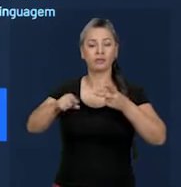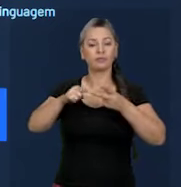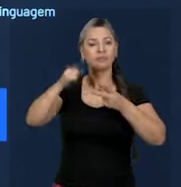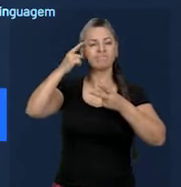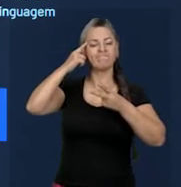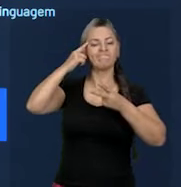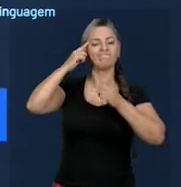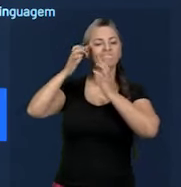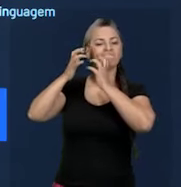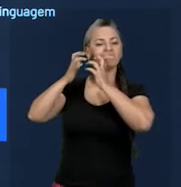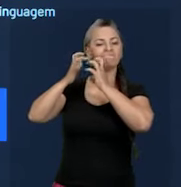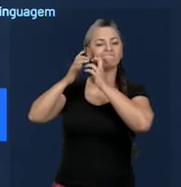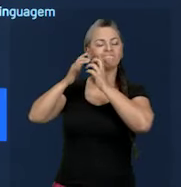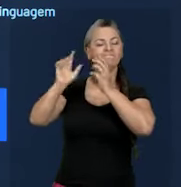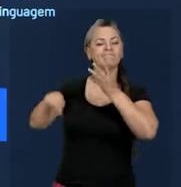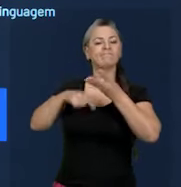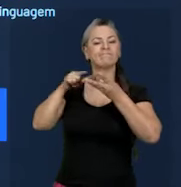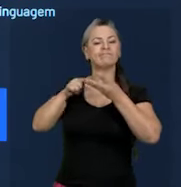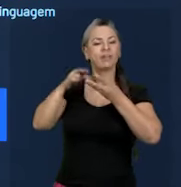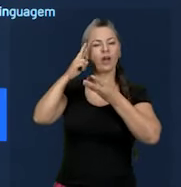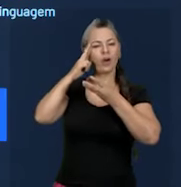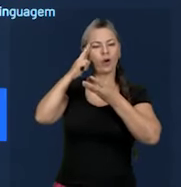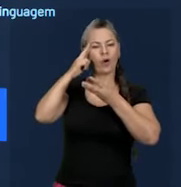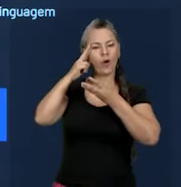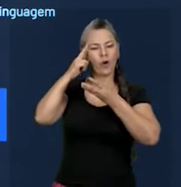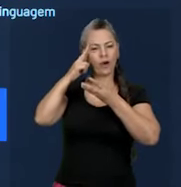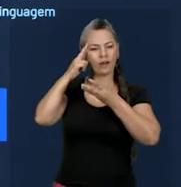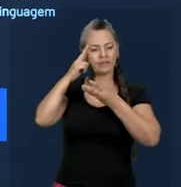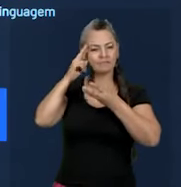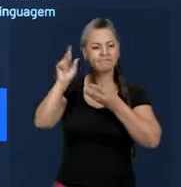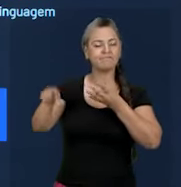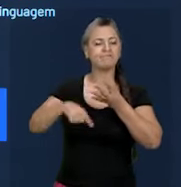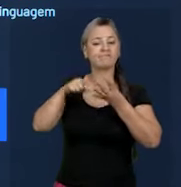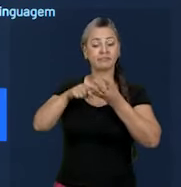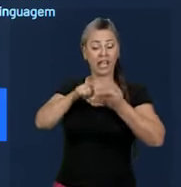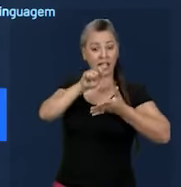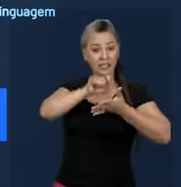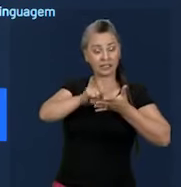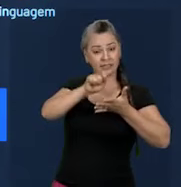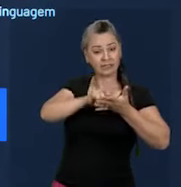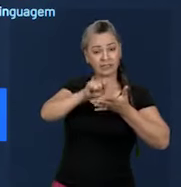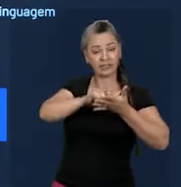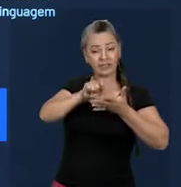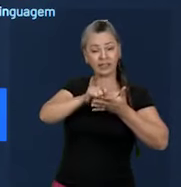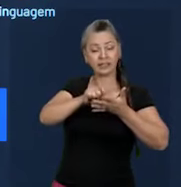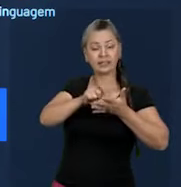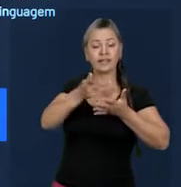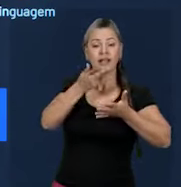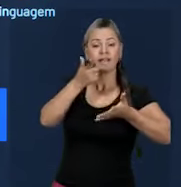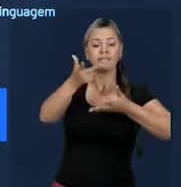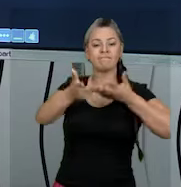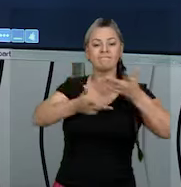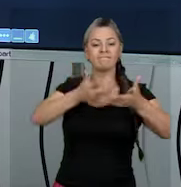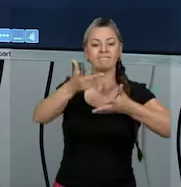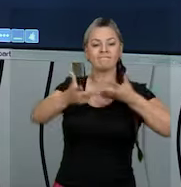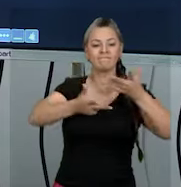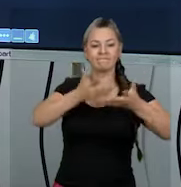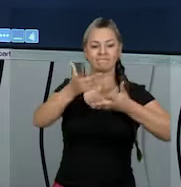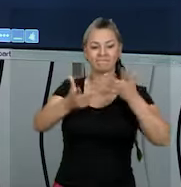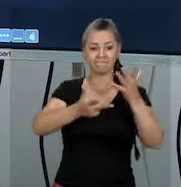pensamento, raciocínio, planejamento, escrita e fala. A